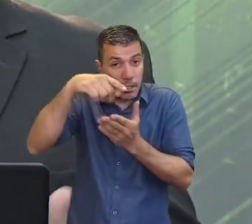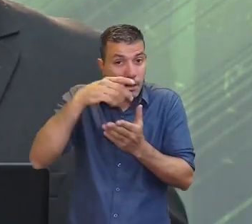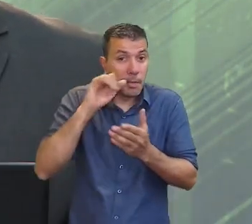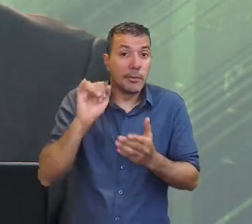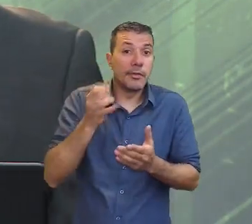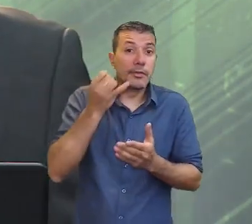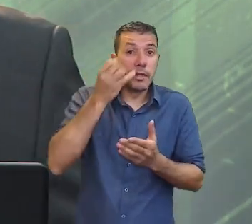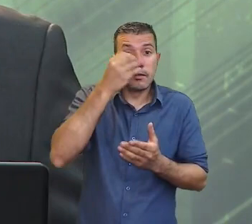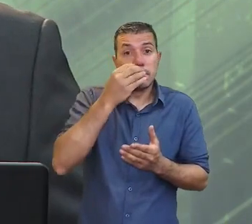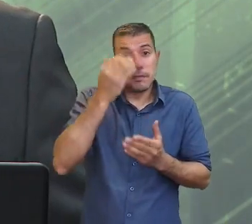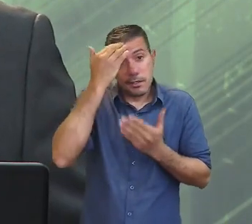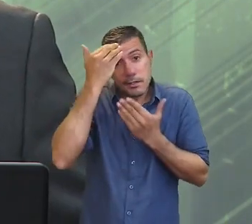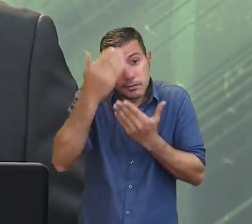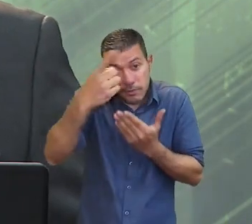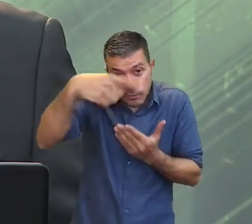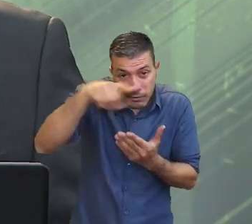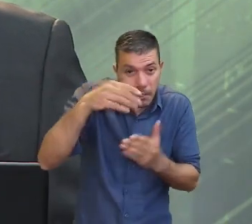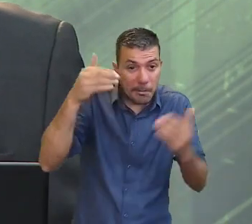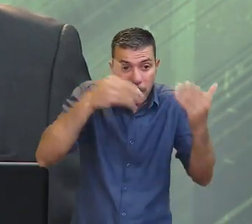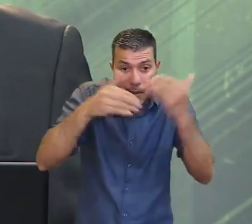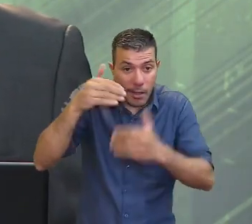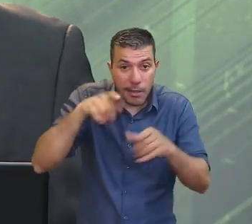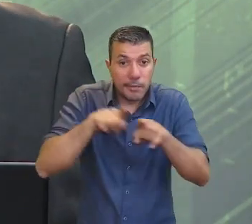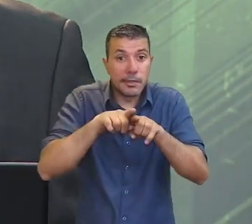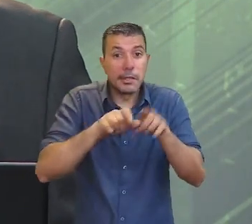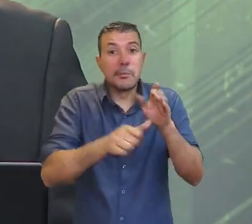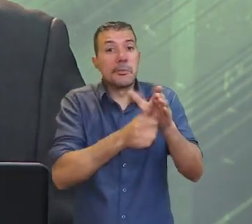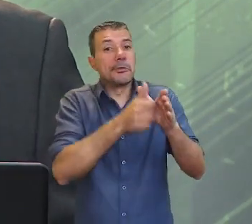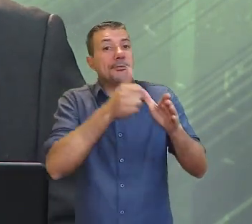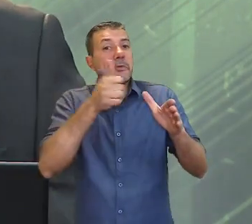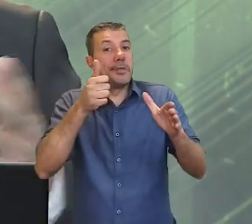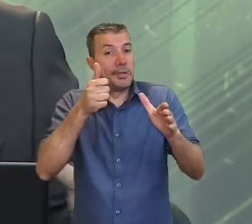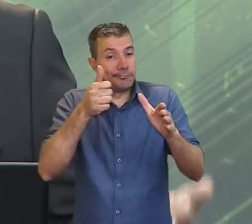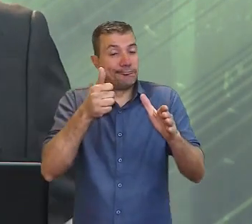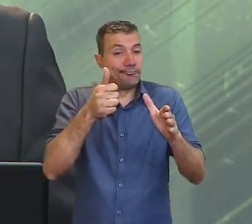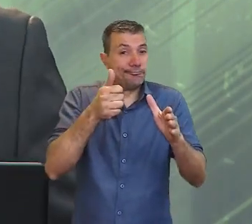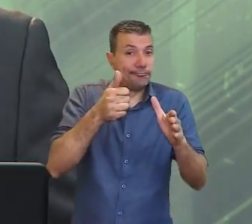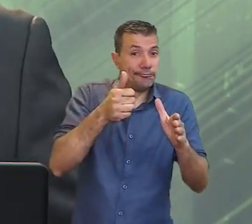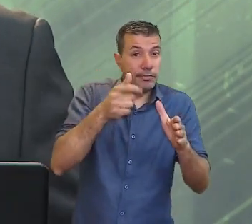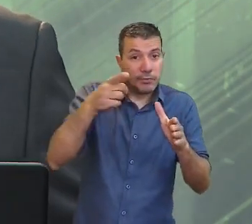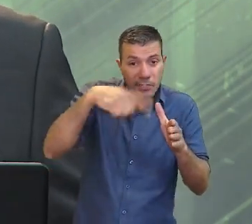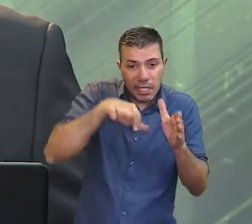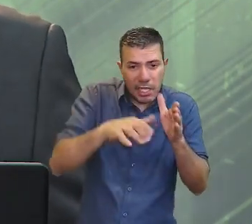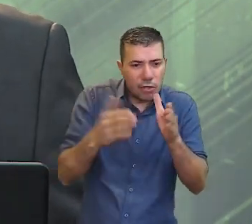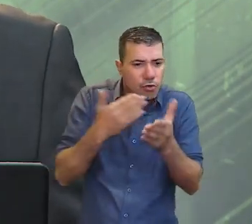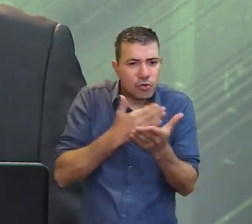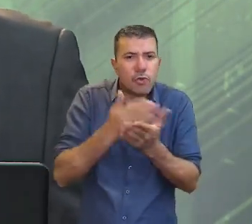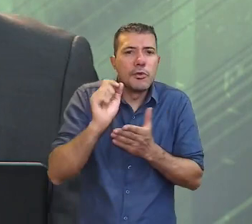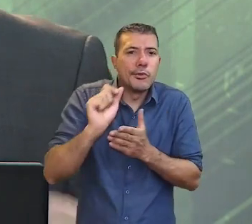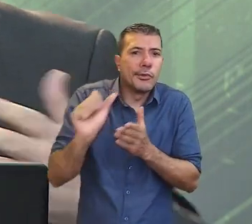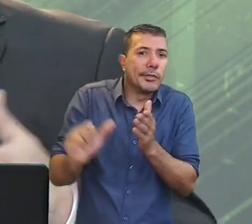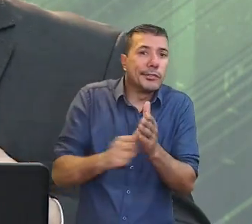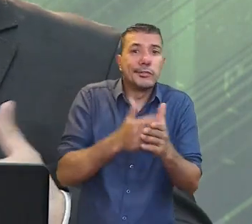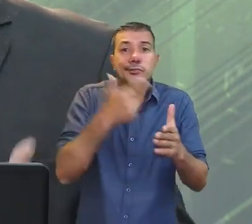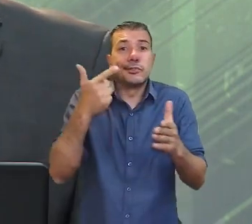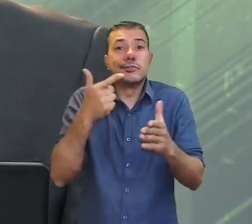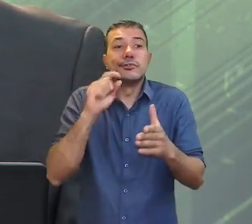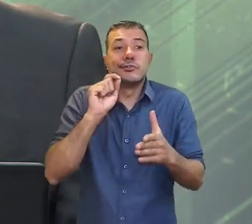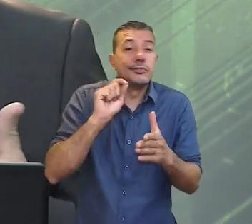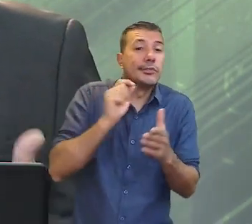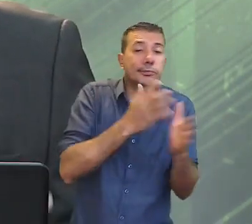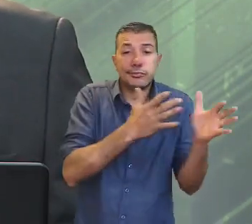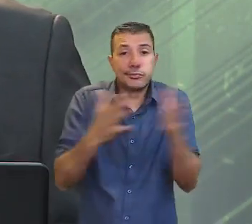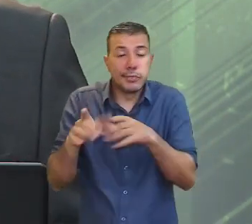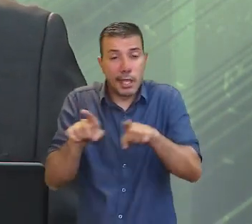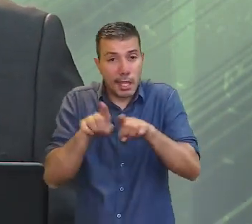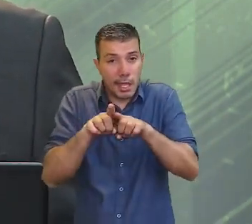vez e agradecer a você que está participando conosco desde a primeira jornada e você também que iniciou nessa segunda jornada, mas da mesma forma